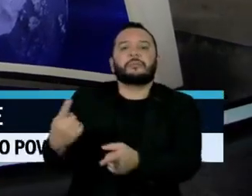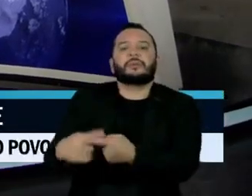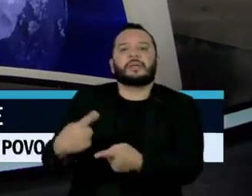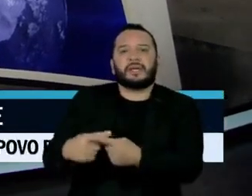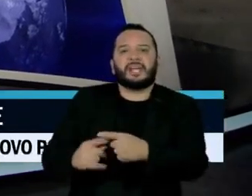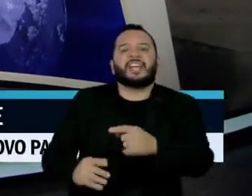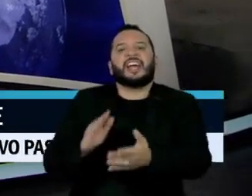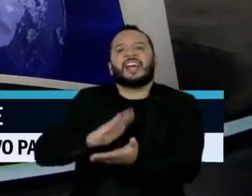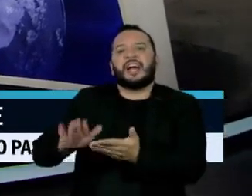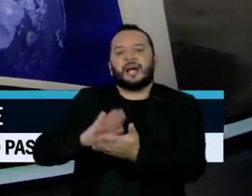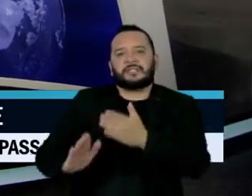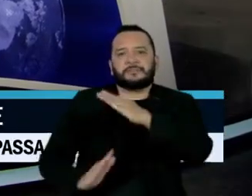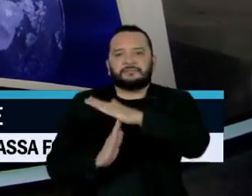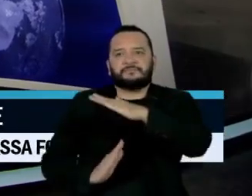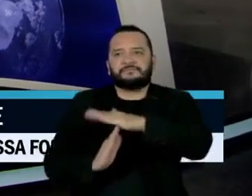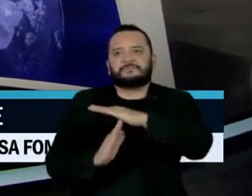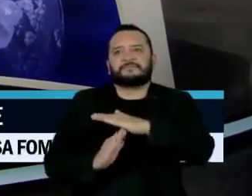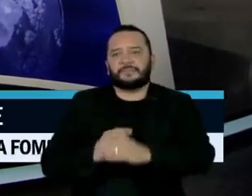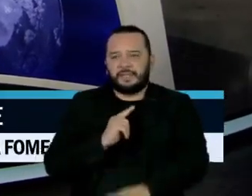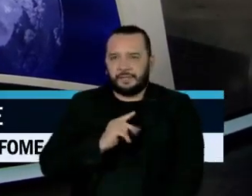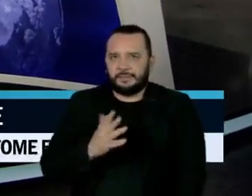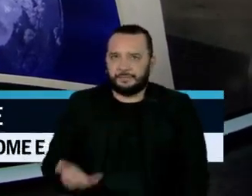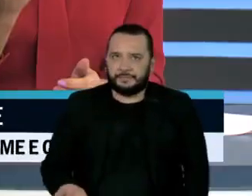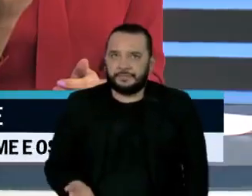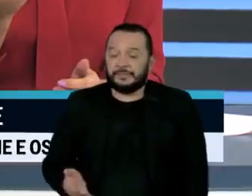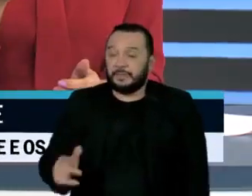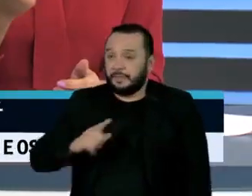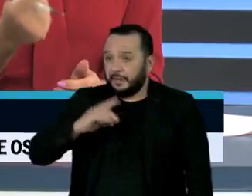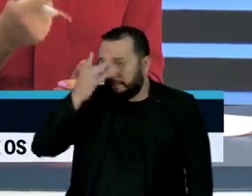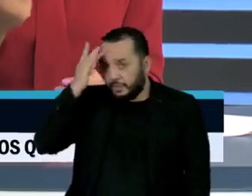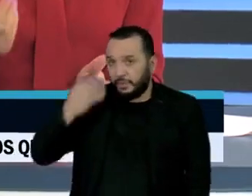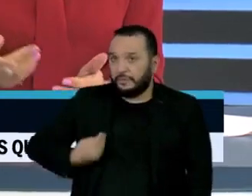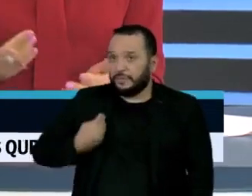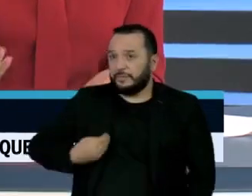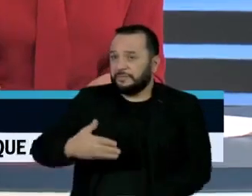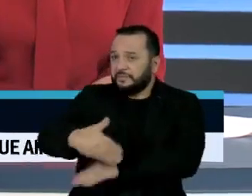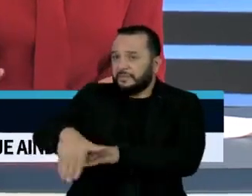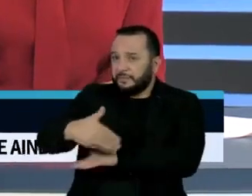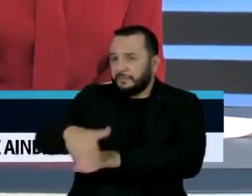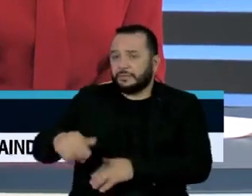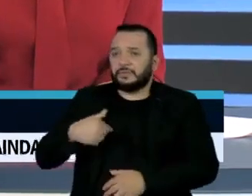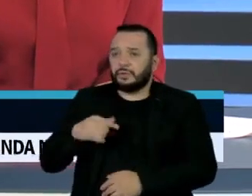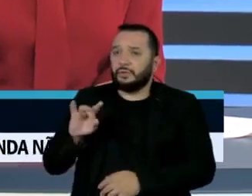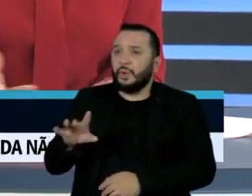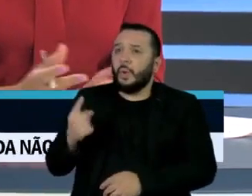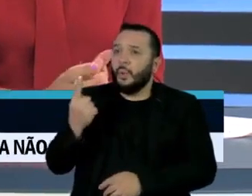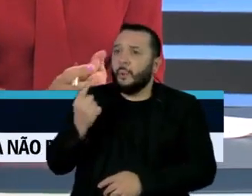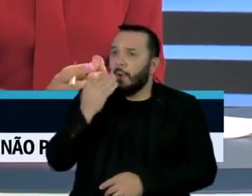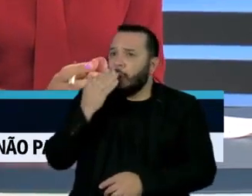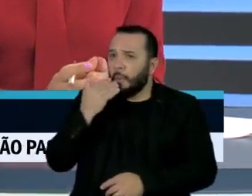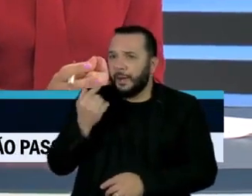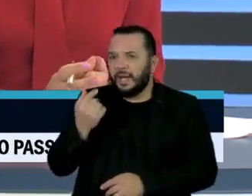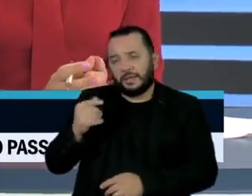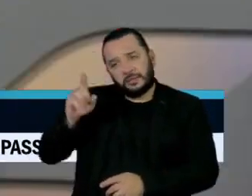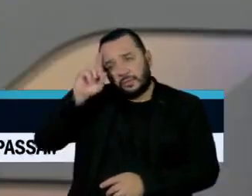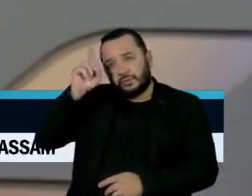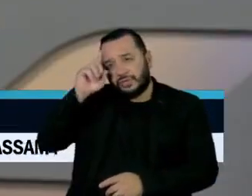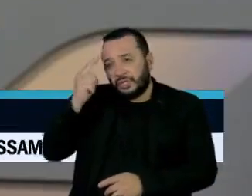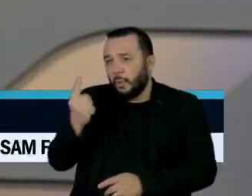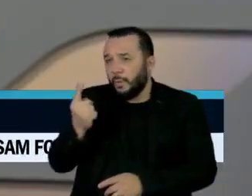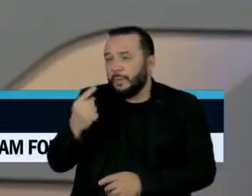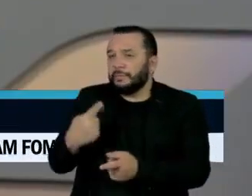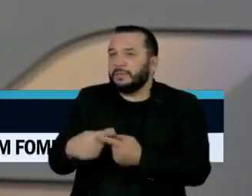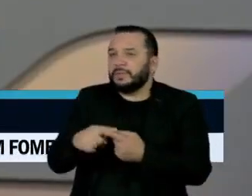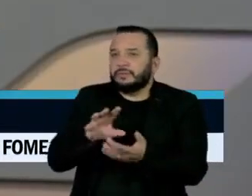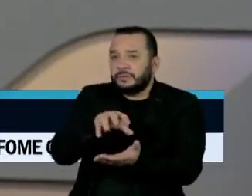E ainda tem aqueles que moram nas ruas, que só fazem, que fazem uma única refeição, que é fruto da doação de instituições de caridade, né, professor Biliano? É, eu